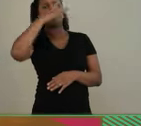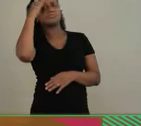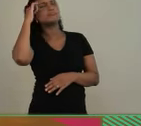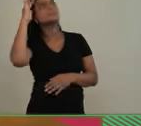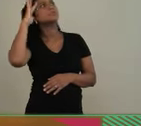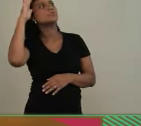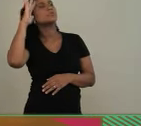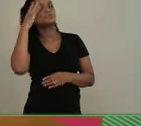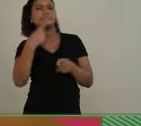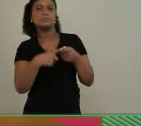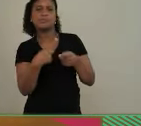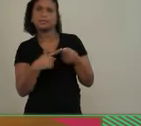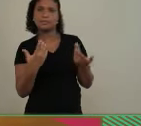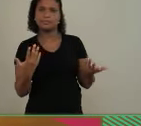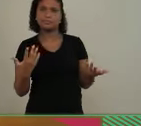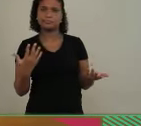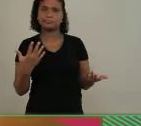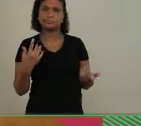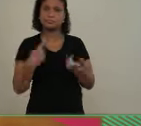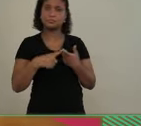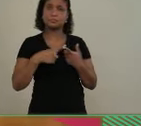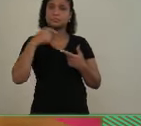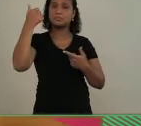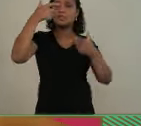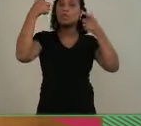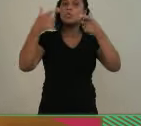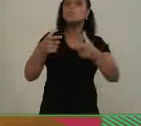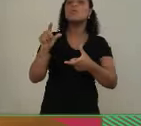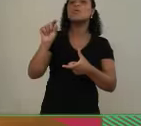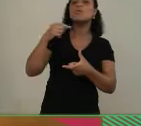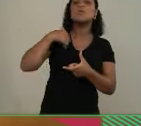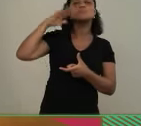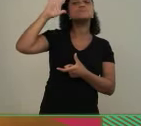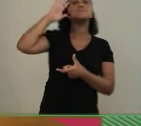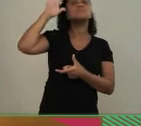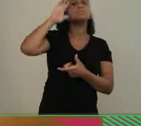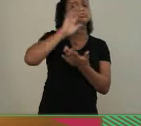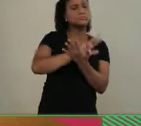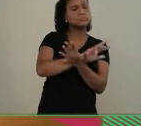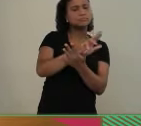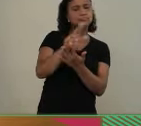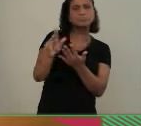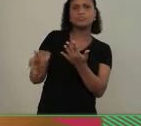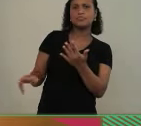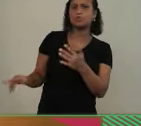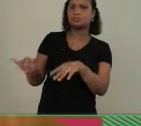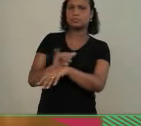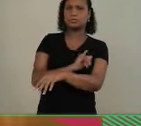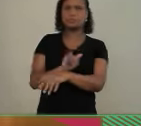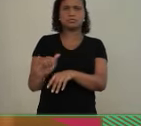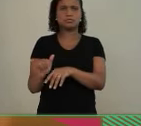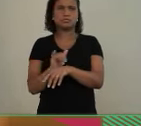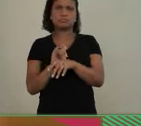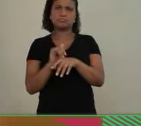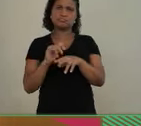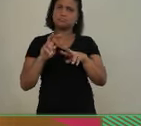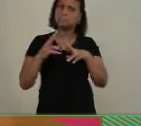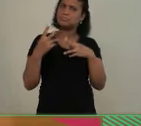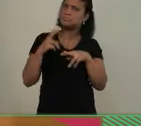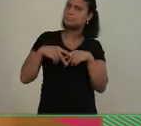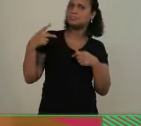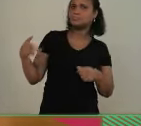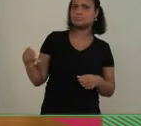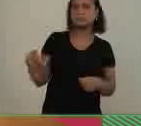quê? Em primeiro lugar, eu acho que em vários planos, sabe? Tanto para ela, como para as pessoas em volta dela, como para